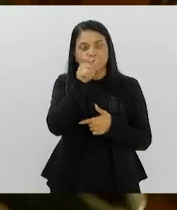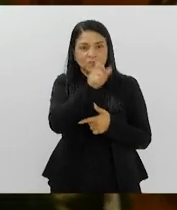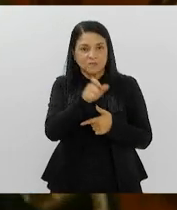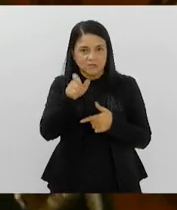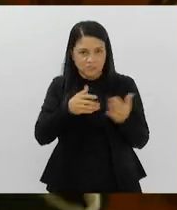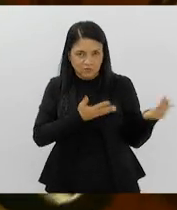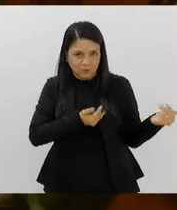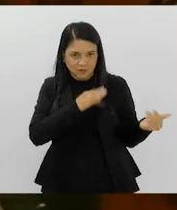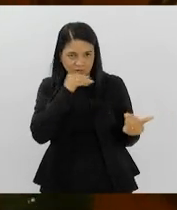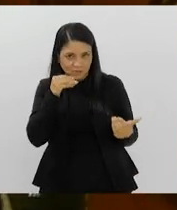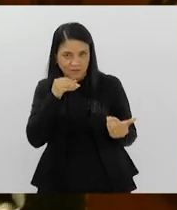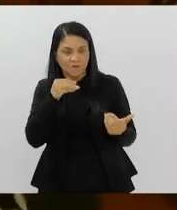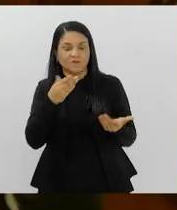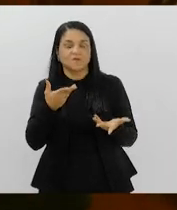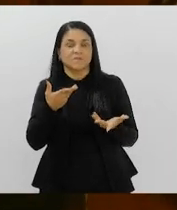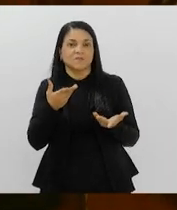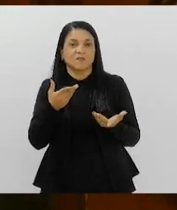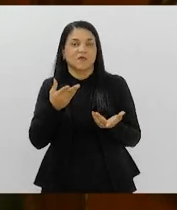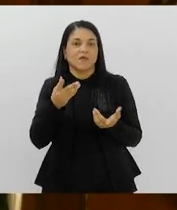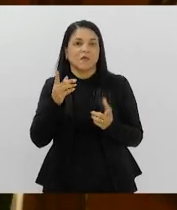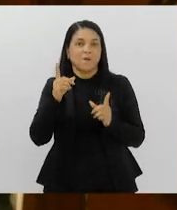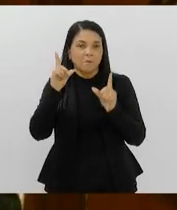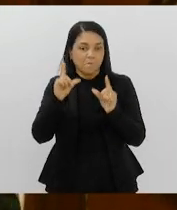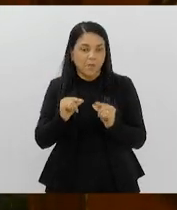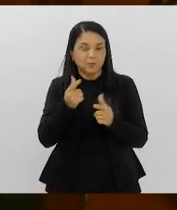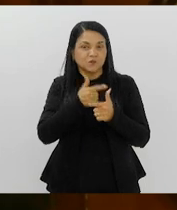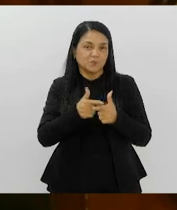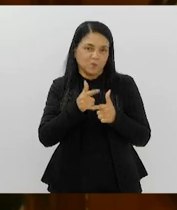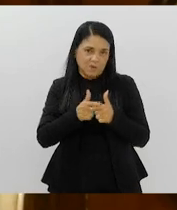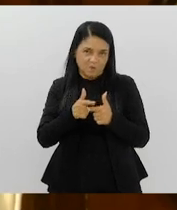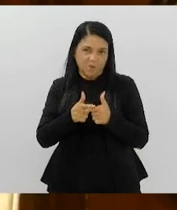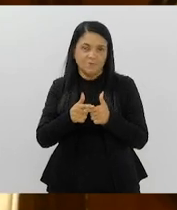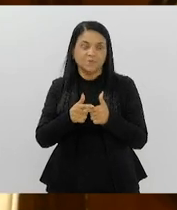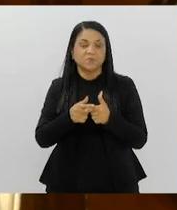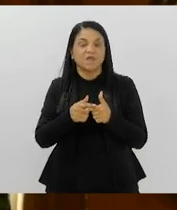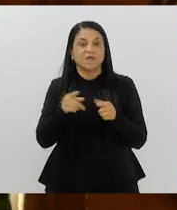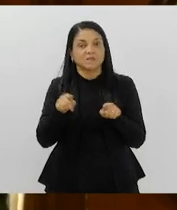é bem menos eficaz do que a prevenção, mas também